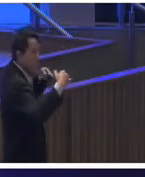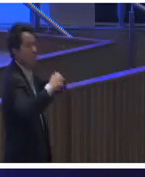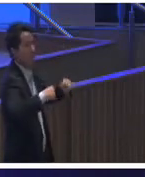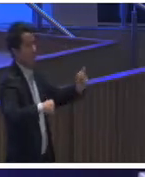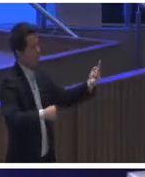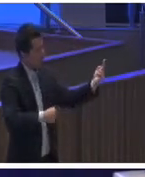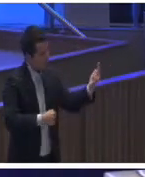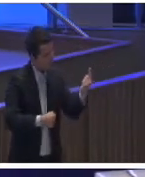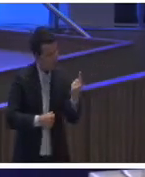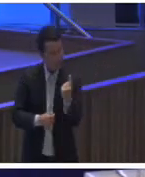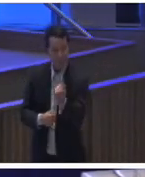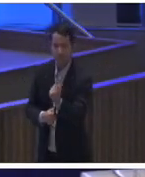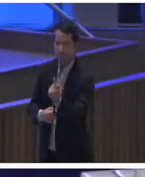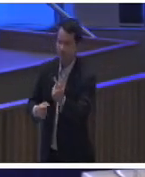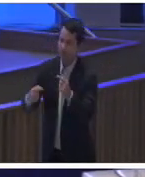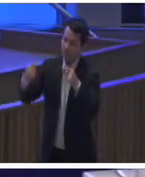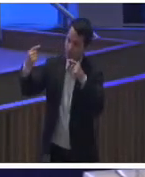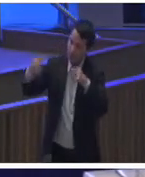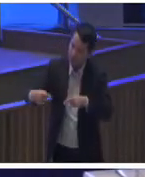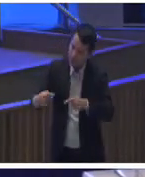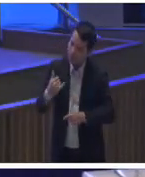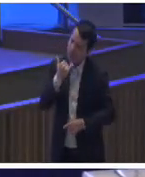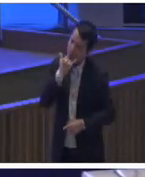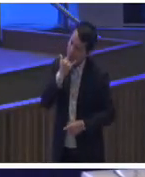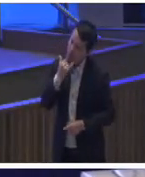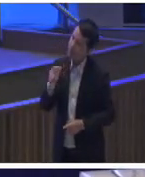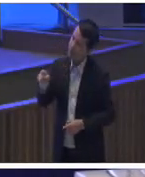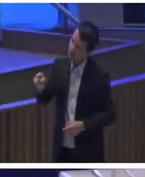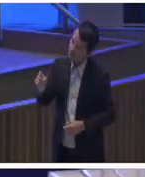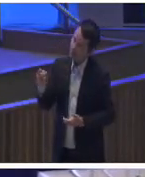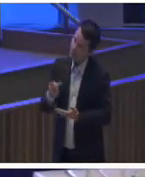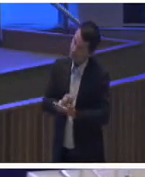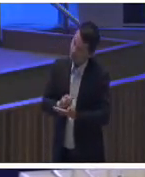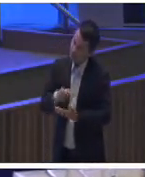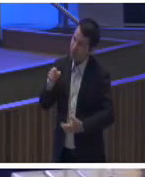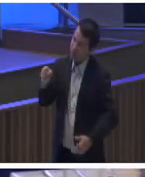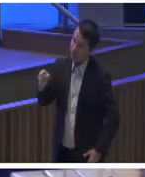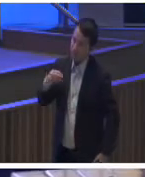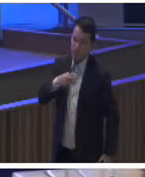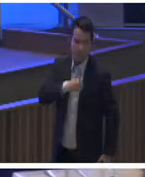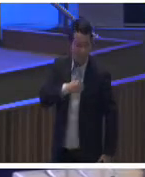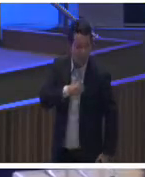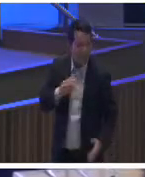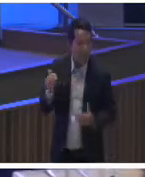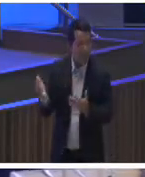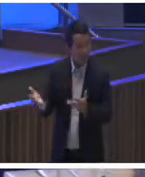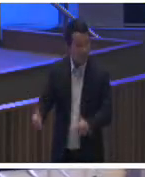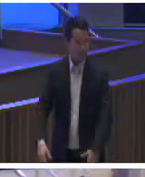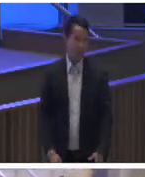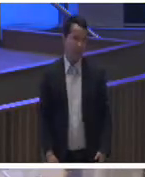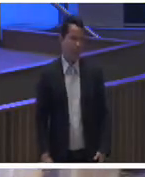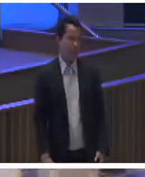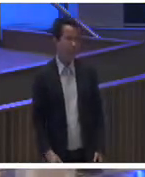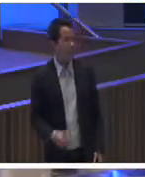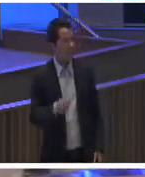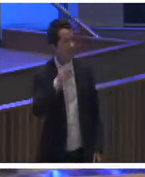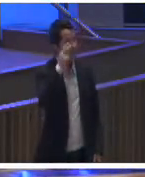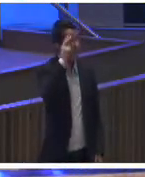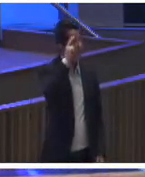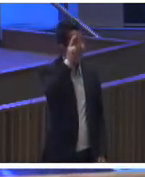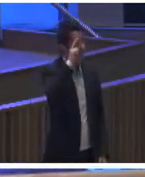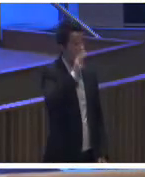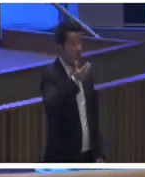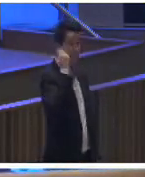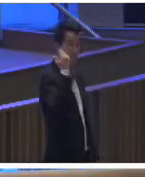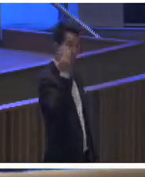olha, isso é pecado. Eu me lembro de um líder de uma célula, né, que começou a conversar, de um membro